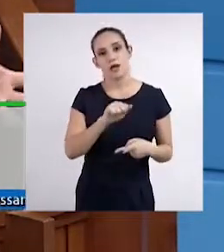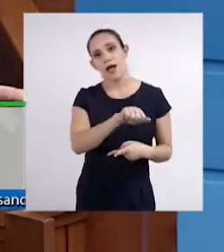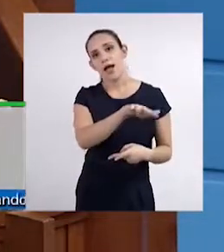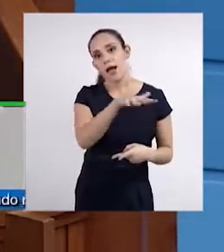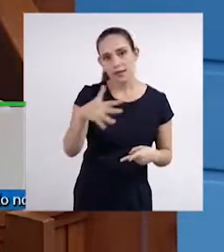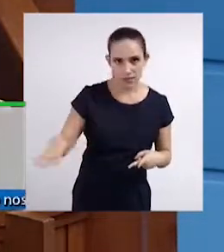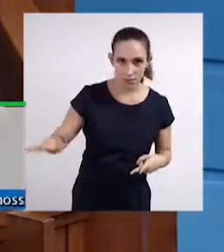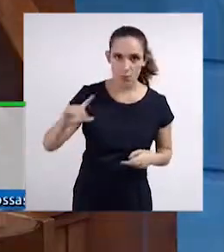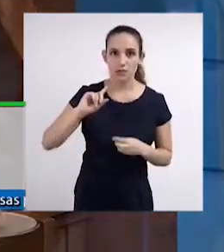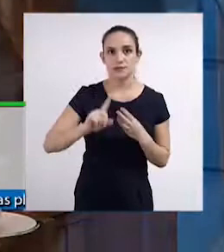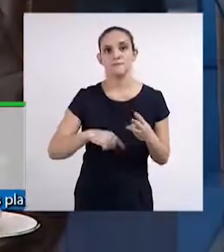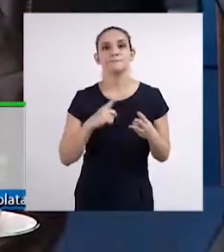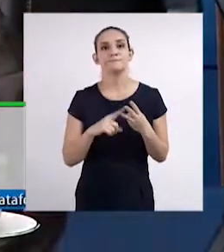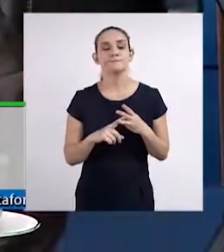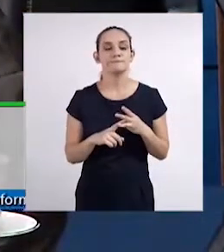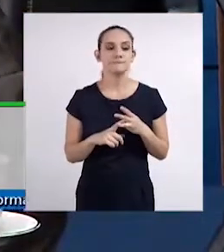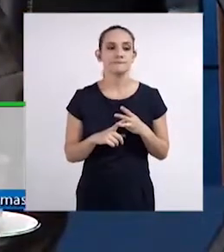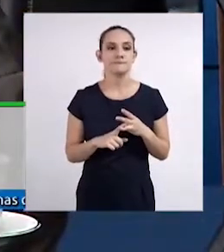Aquidauana,